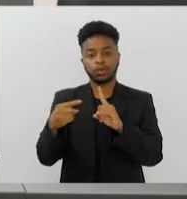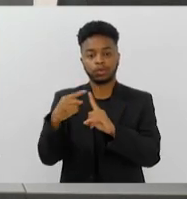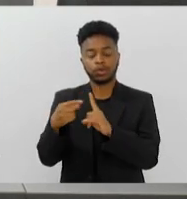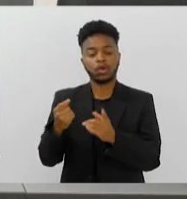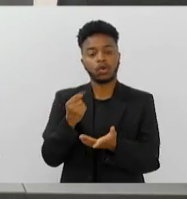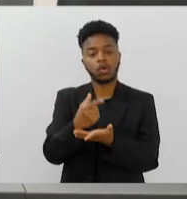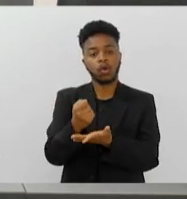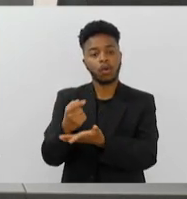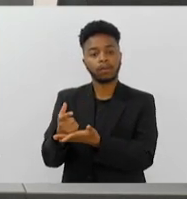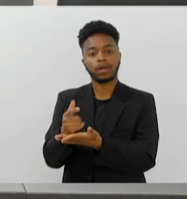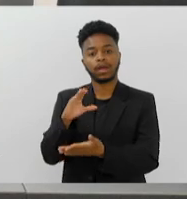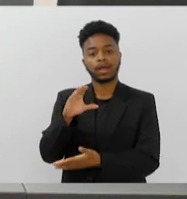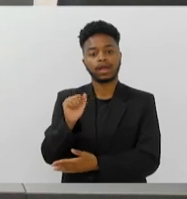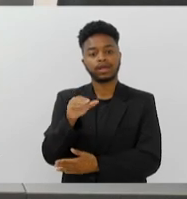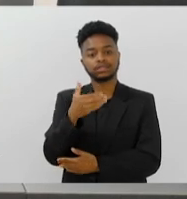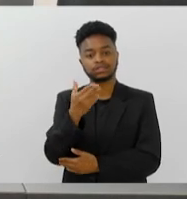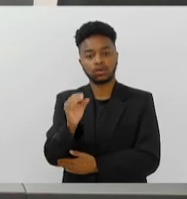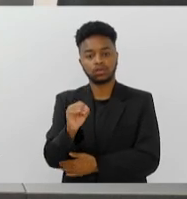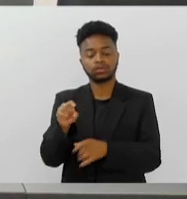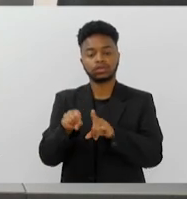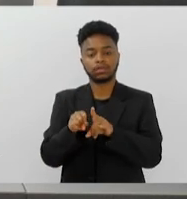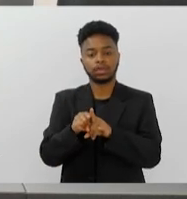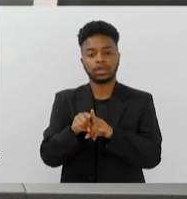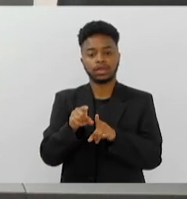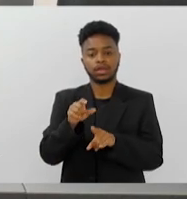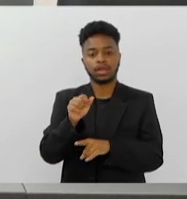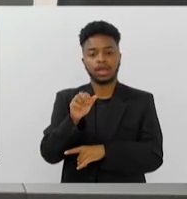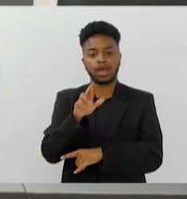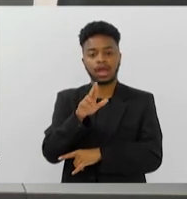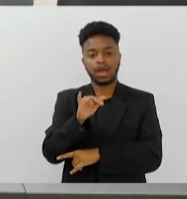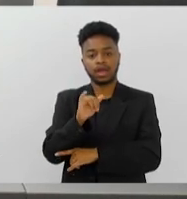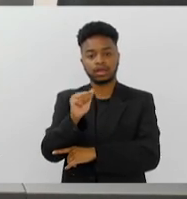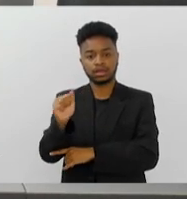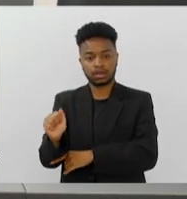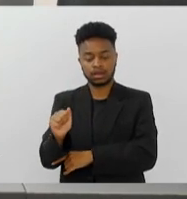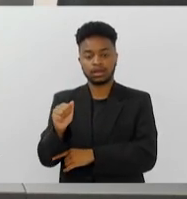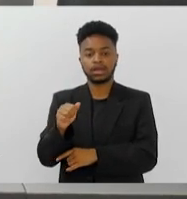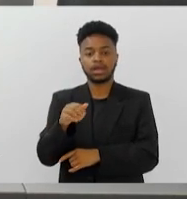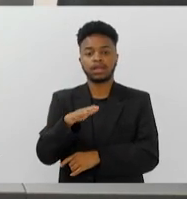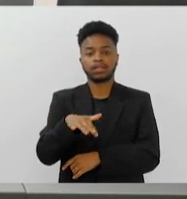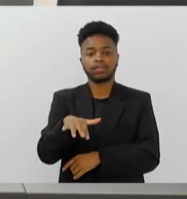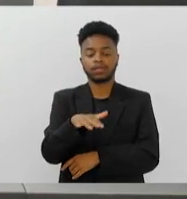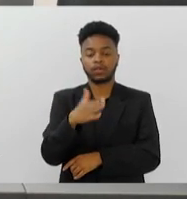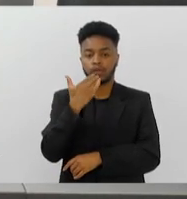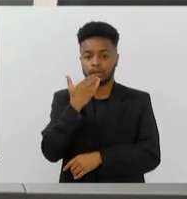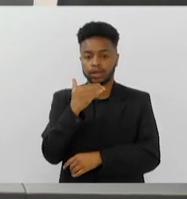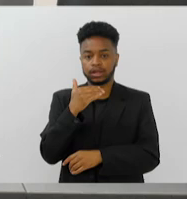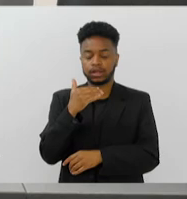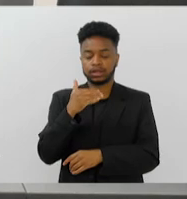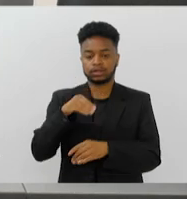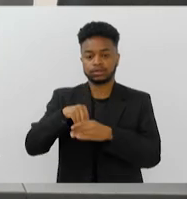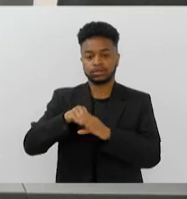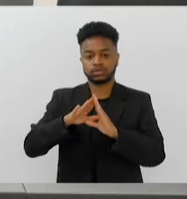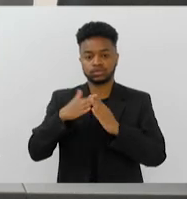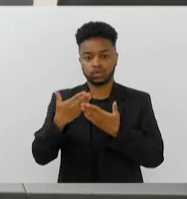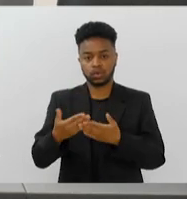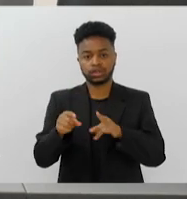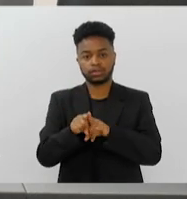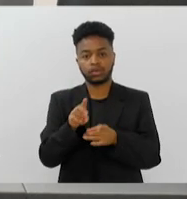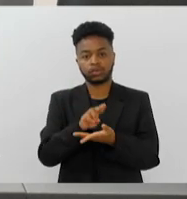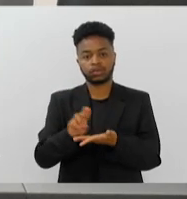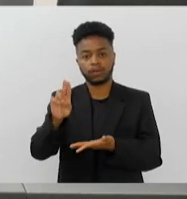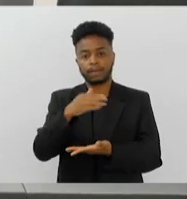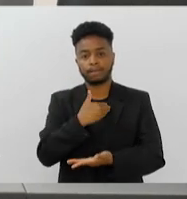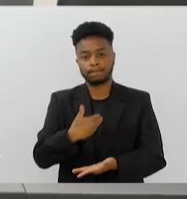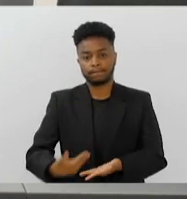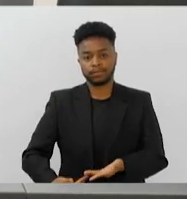compras públicas de cação e de raia para as refeições e as merendas escolares na administração pública direta e indireta estadual, incluindo universidades públicas